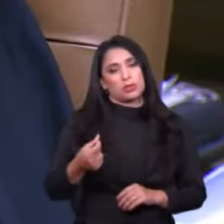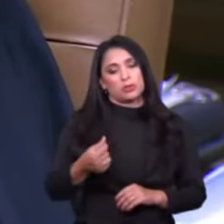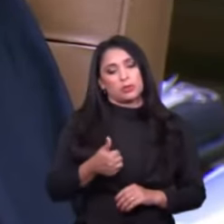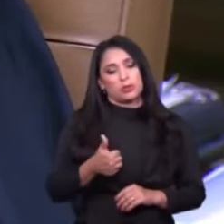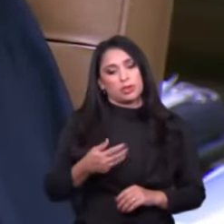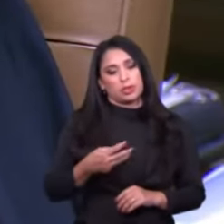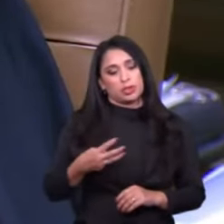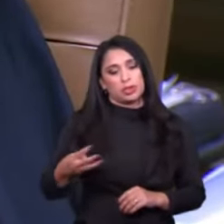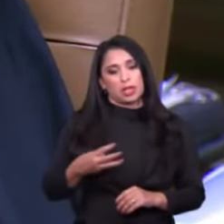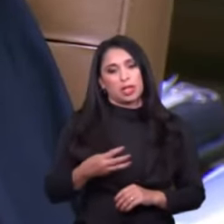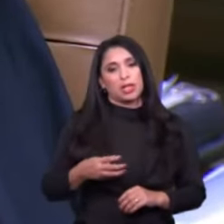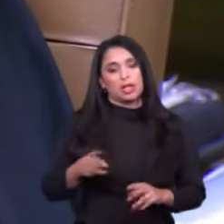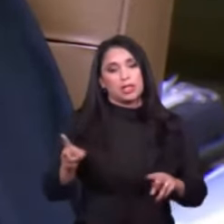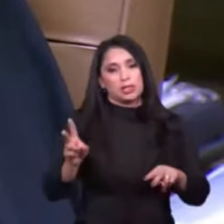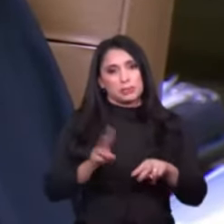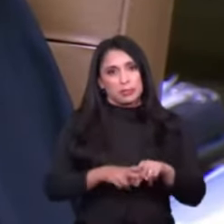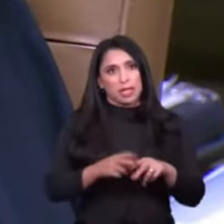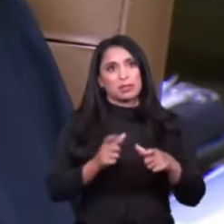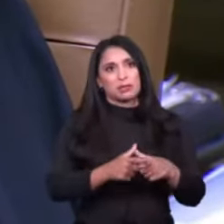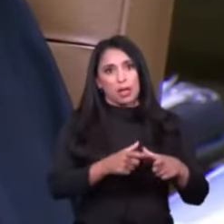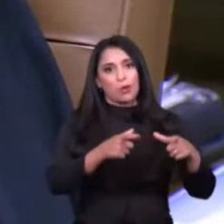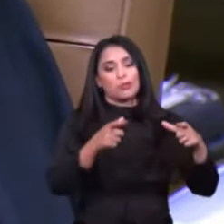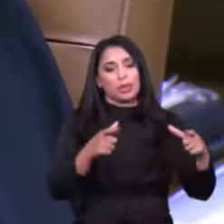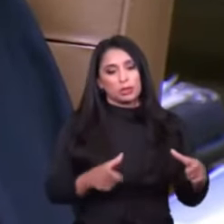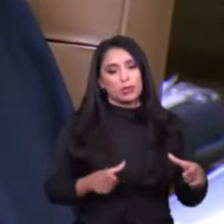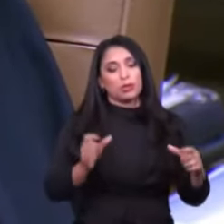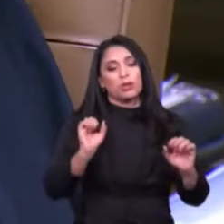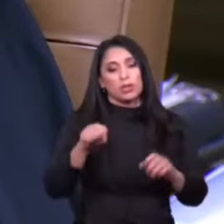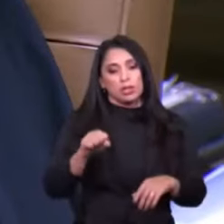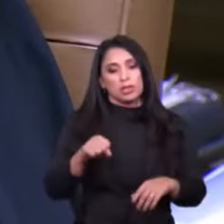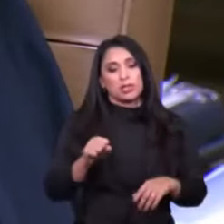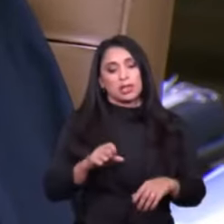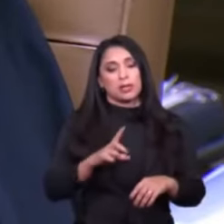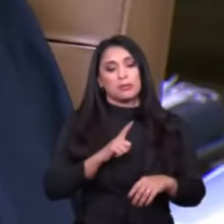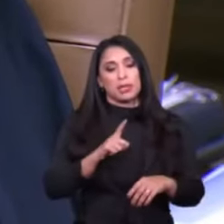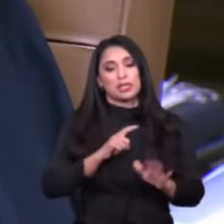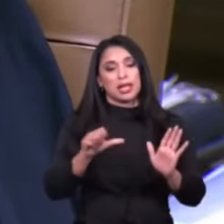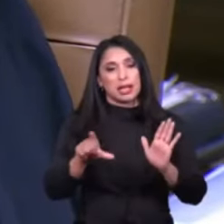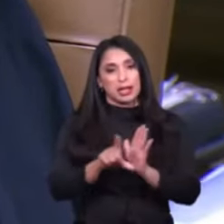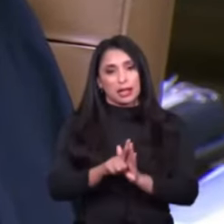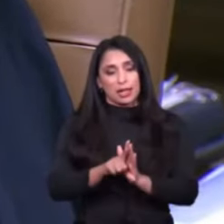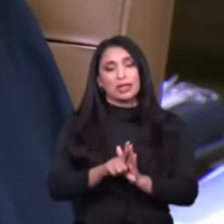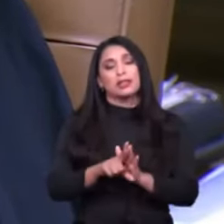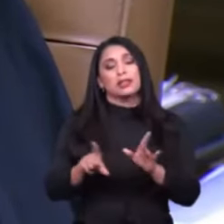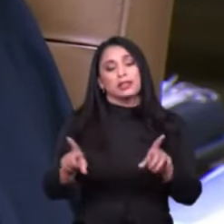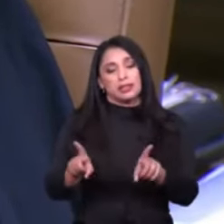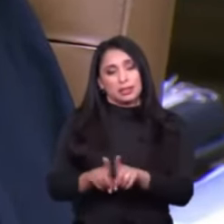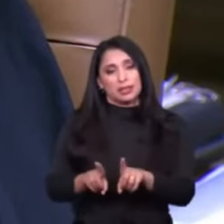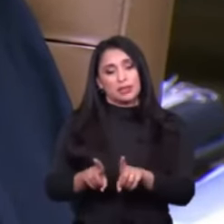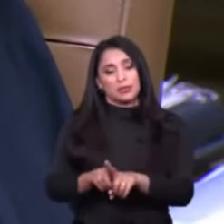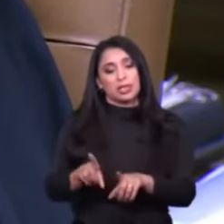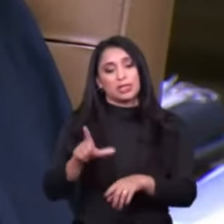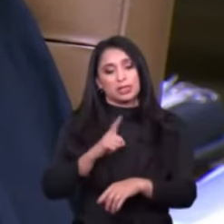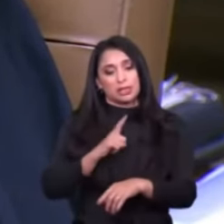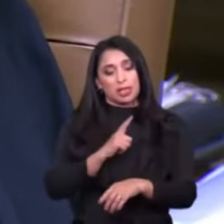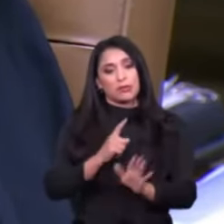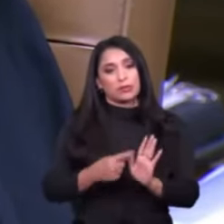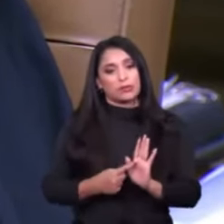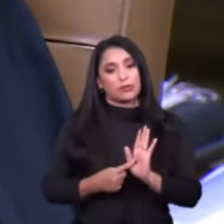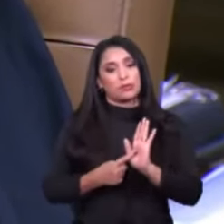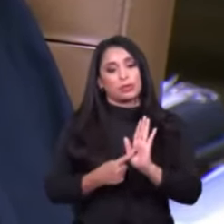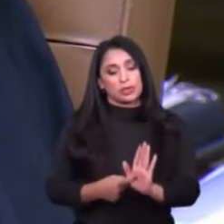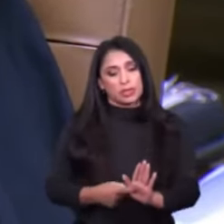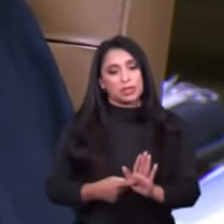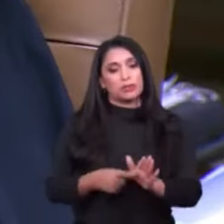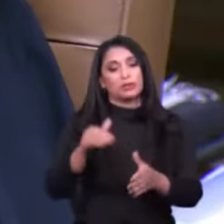proporção de presos por tráfico de drogas, realidade que coincide com o período de vigência da Lei 11.343 de 2002, consoante demonstrado no